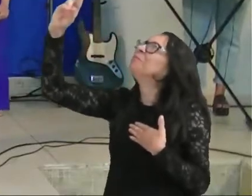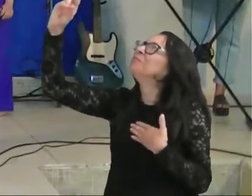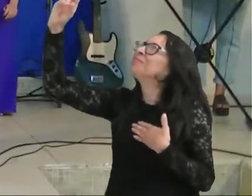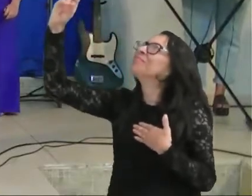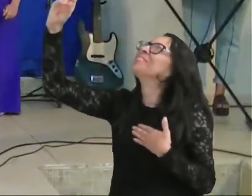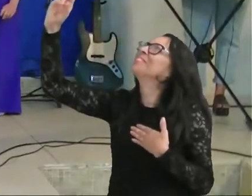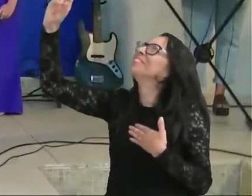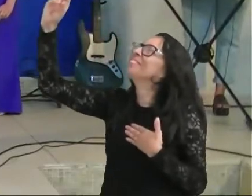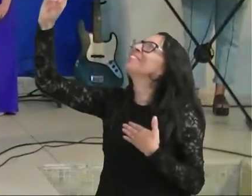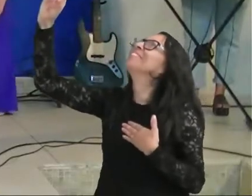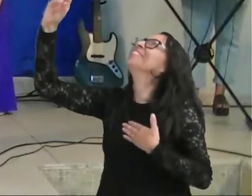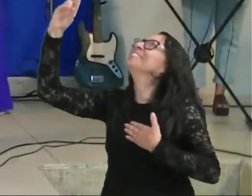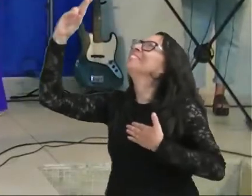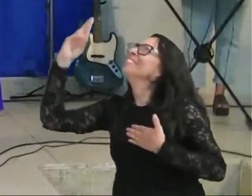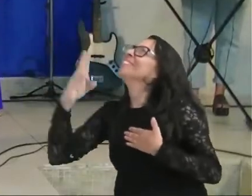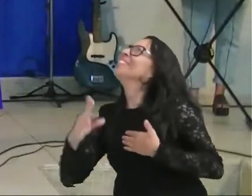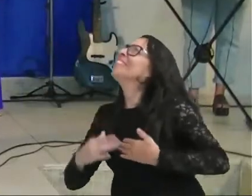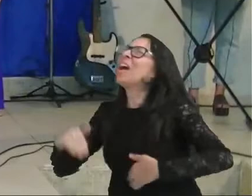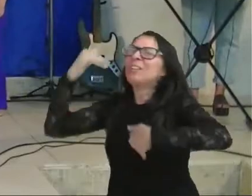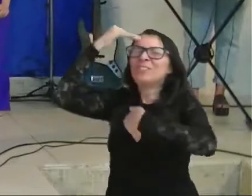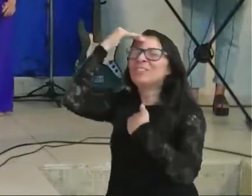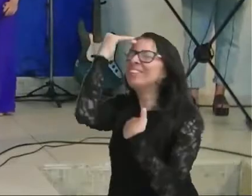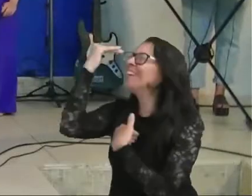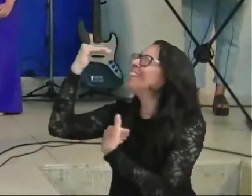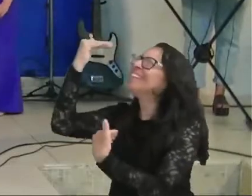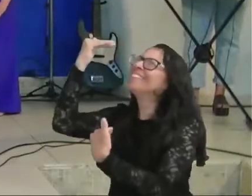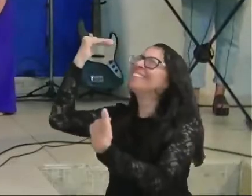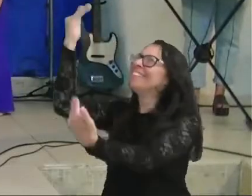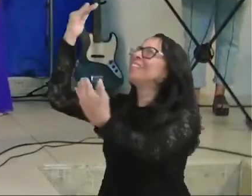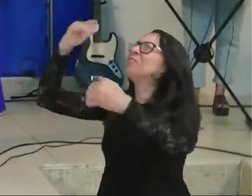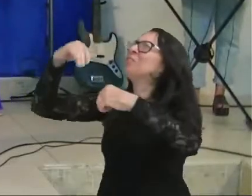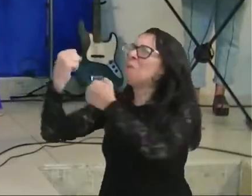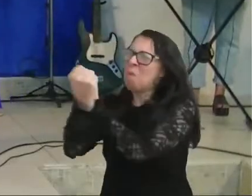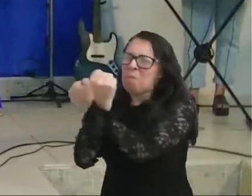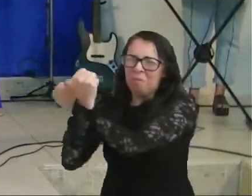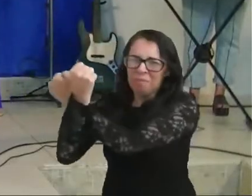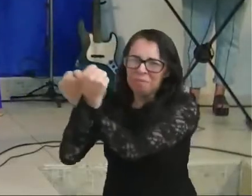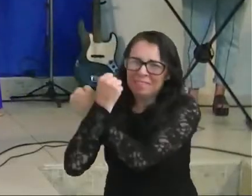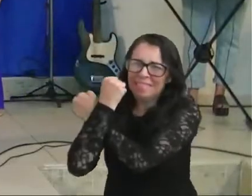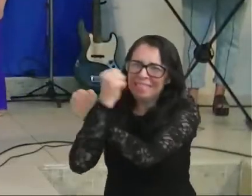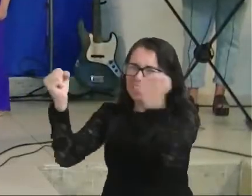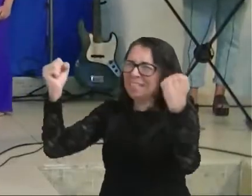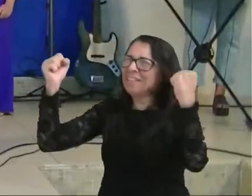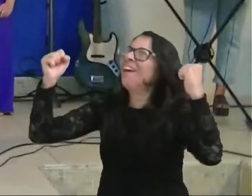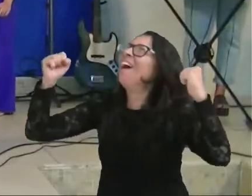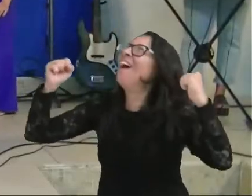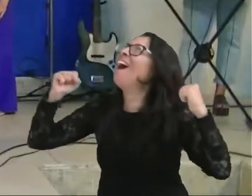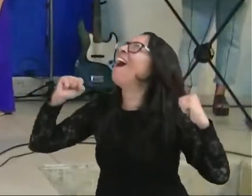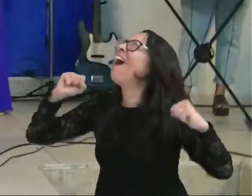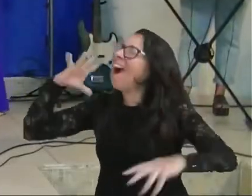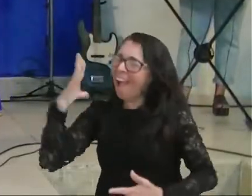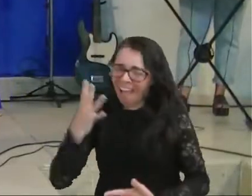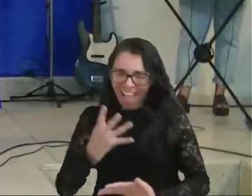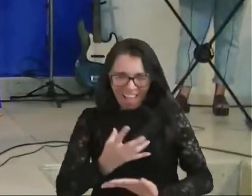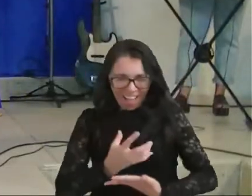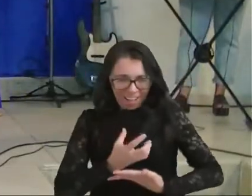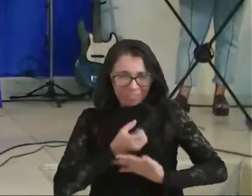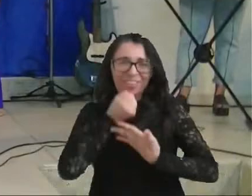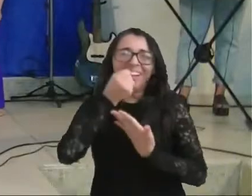agradeço, meu Senhor. Te agradeço por me libertar